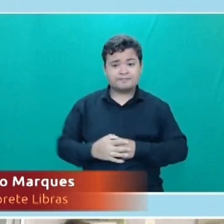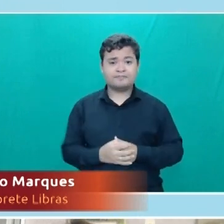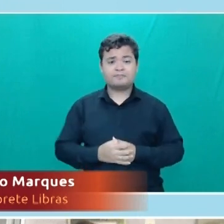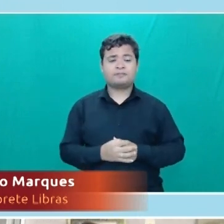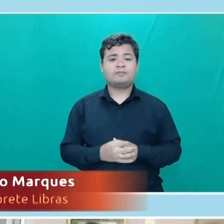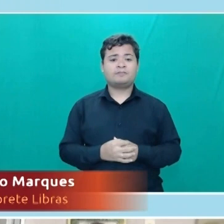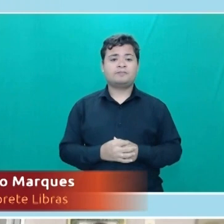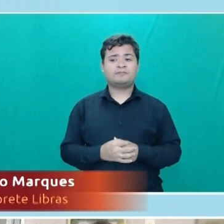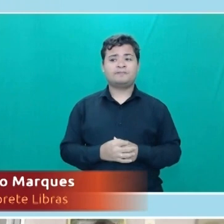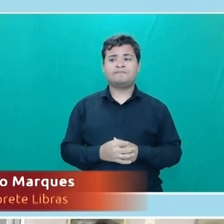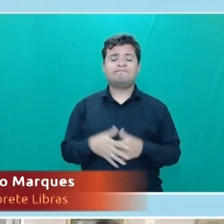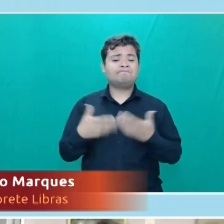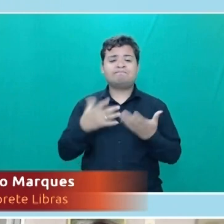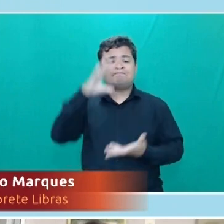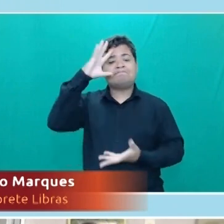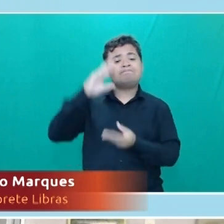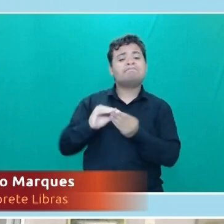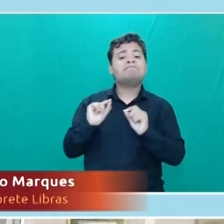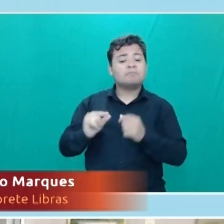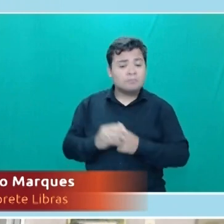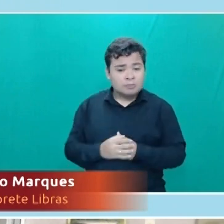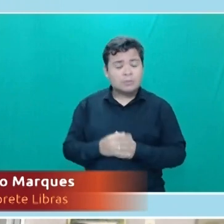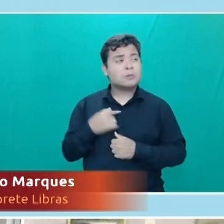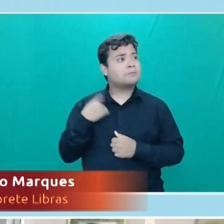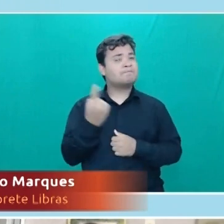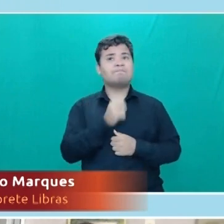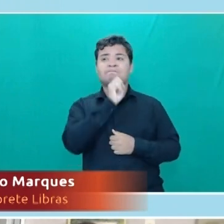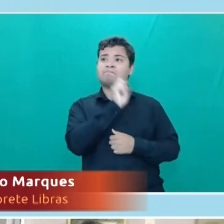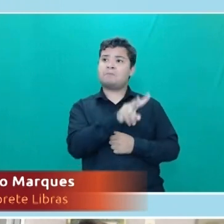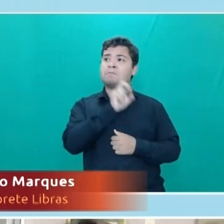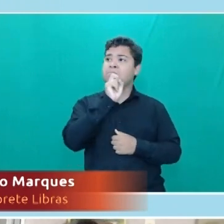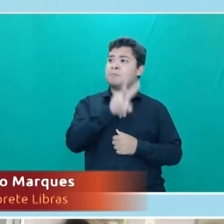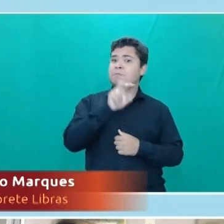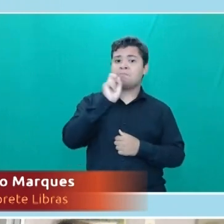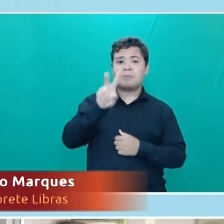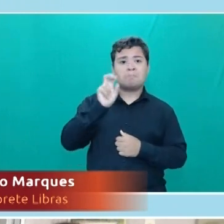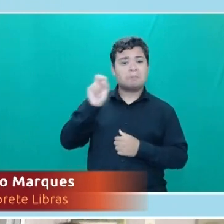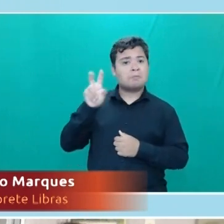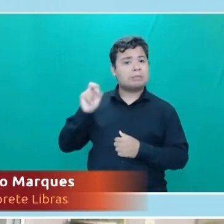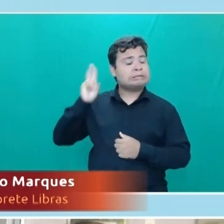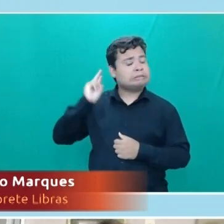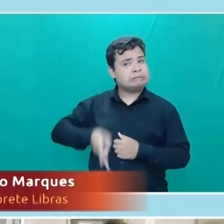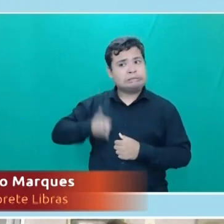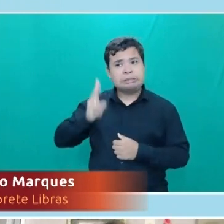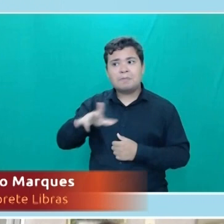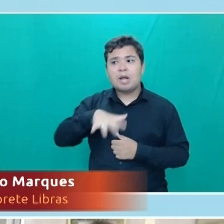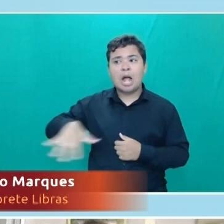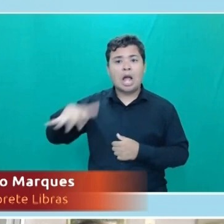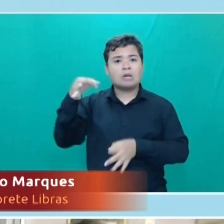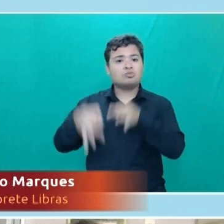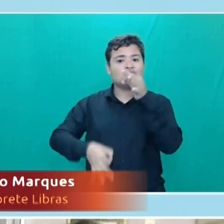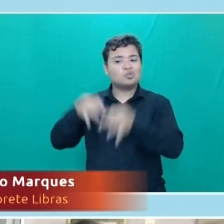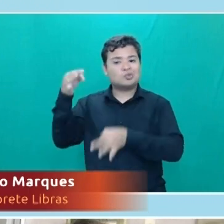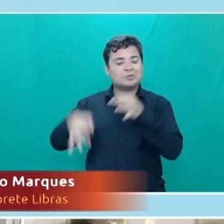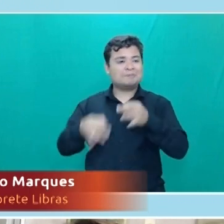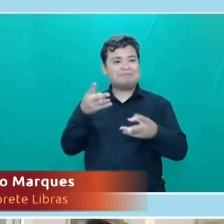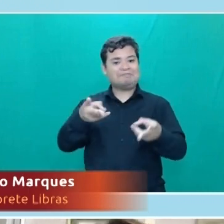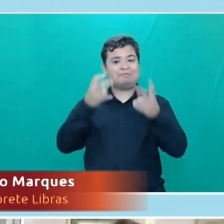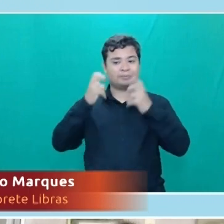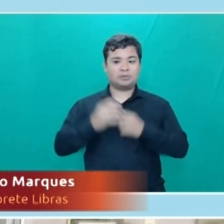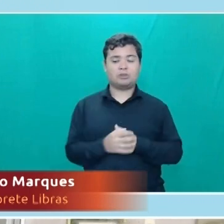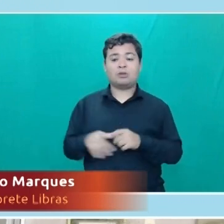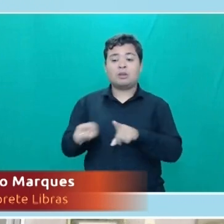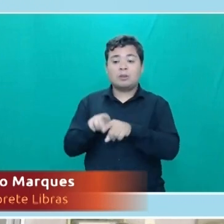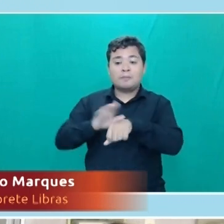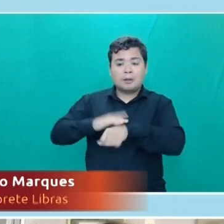penal. Então, isso a gente vê em todos os âmbitos assim, do Poder Judiciário, né? Inclusive nas sentenças